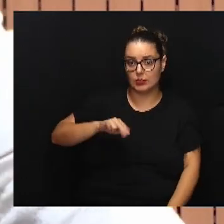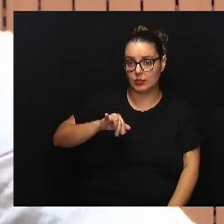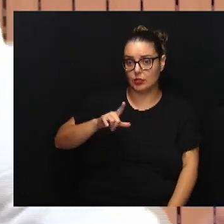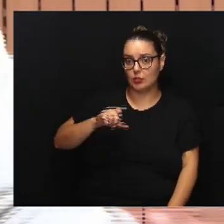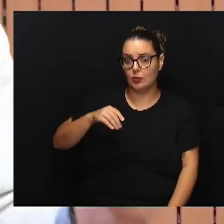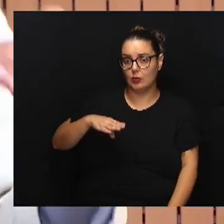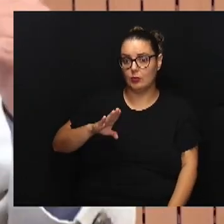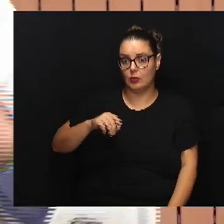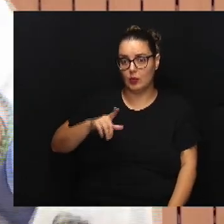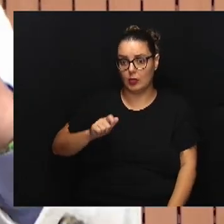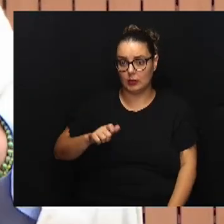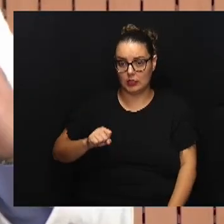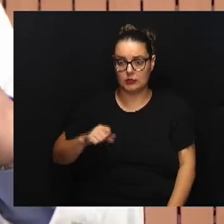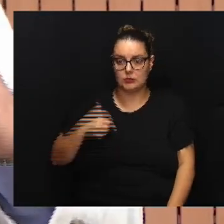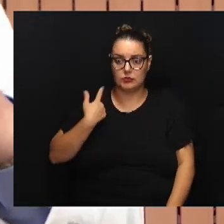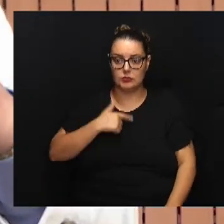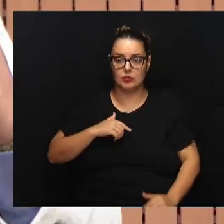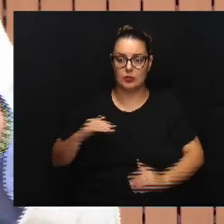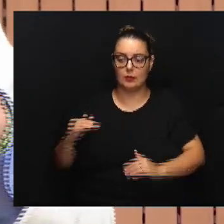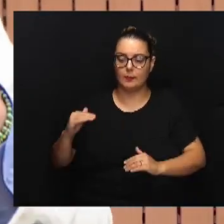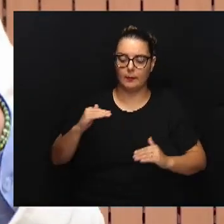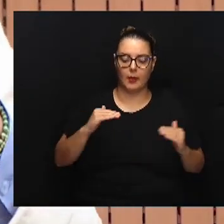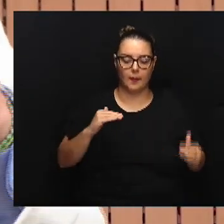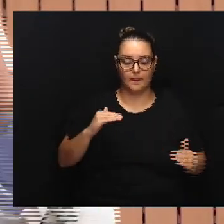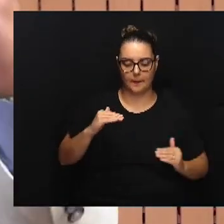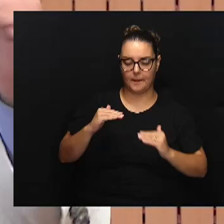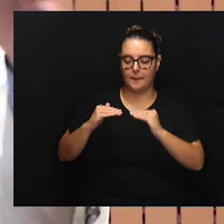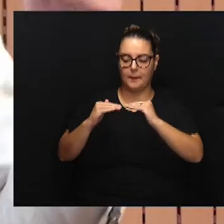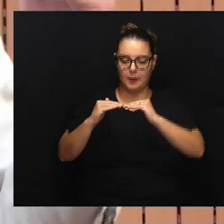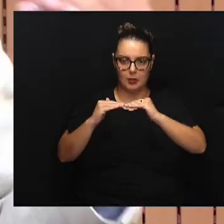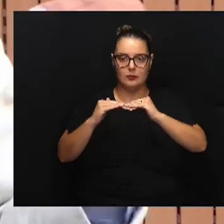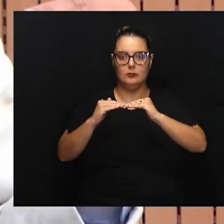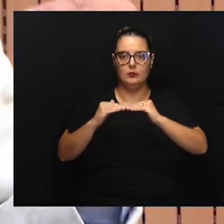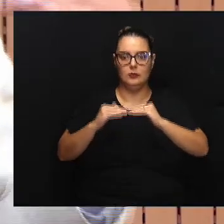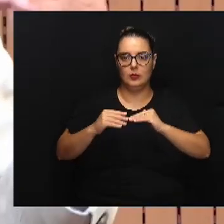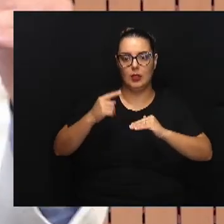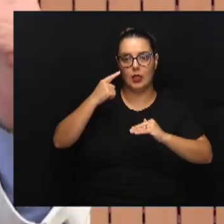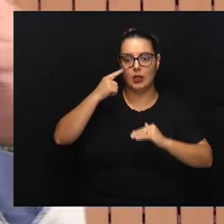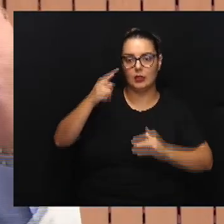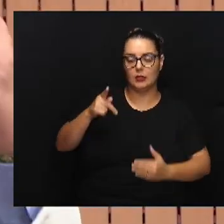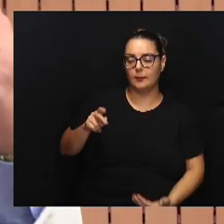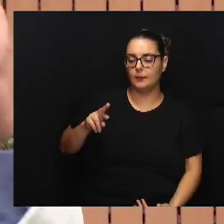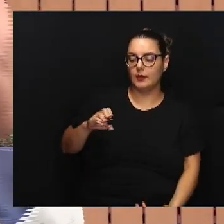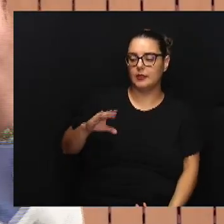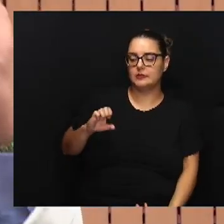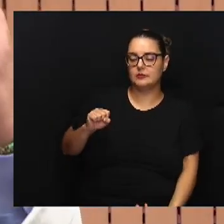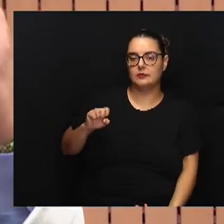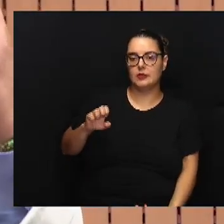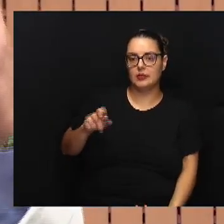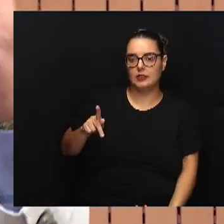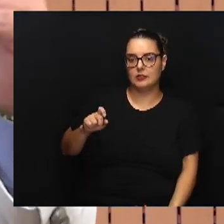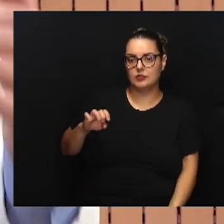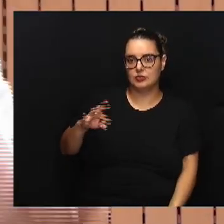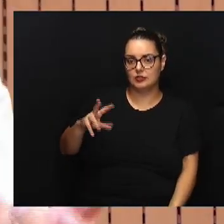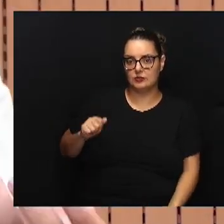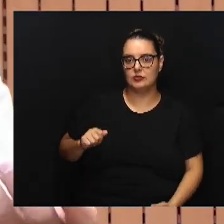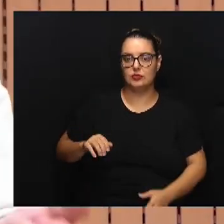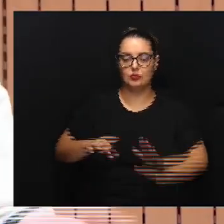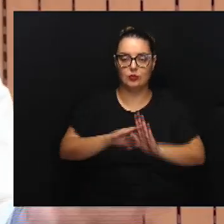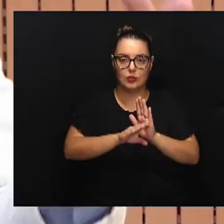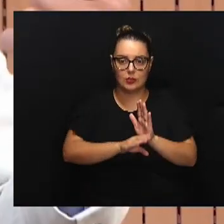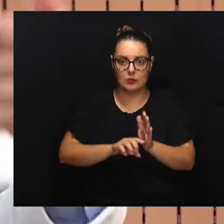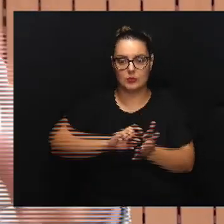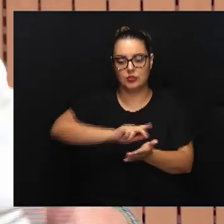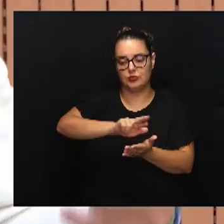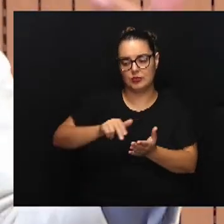nós alinhamos, no fundo, a perspectiva do programa de diversidade na universidade com aquilo